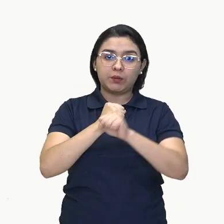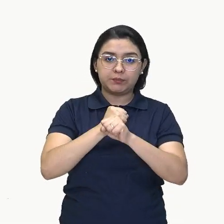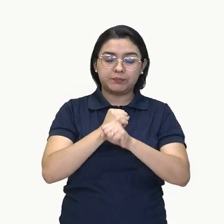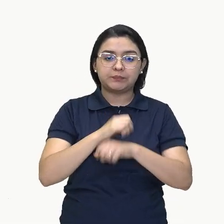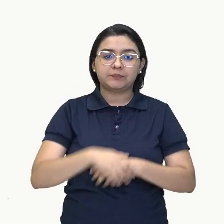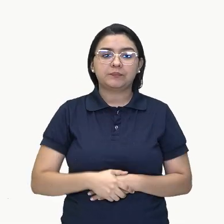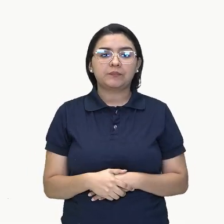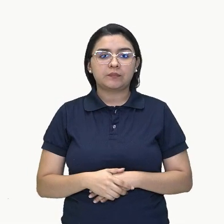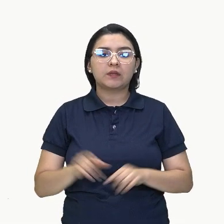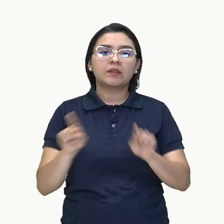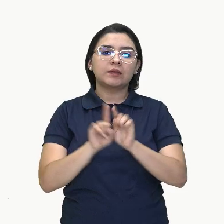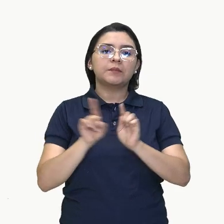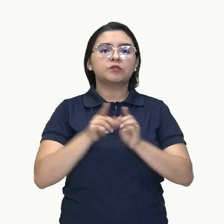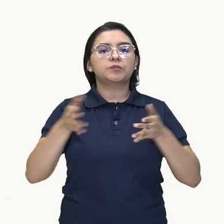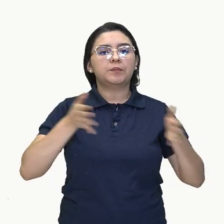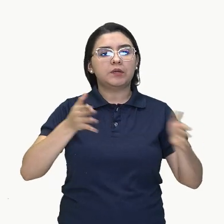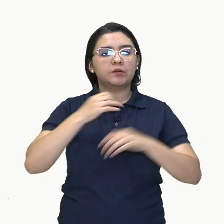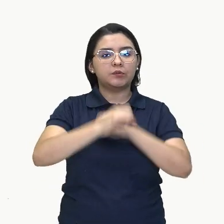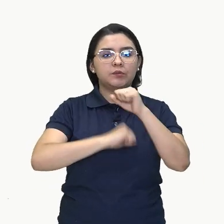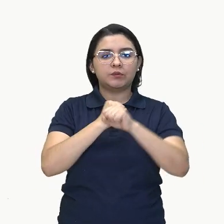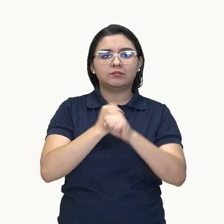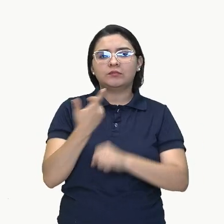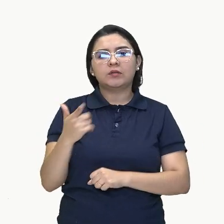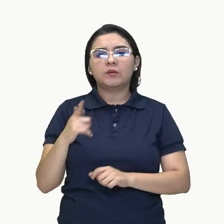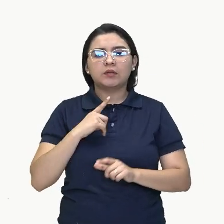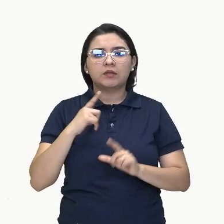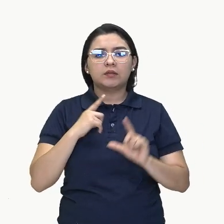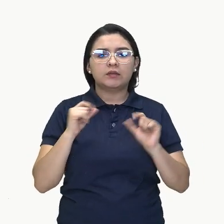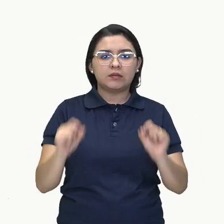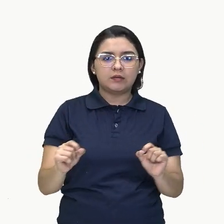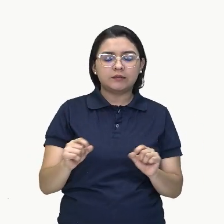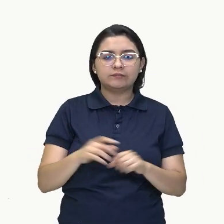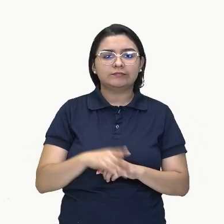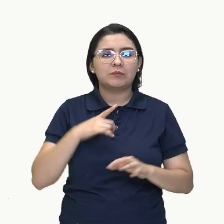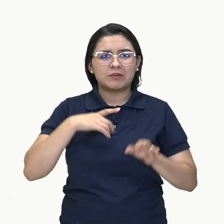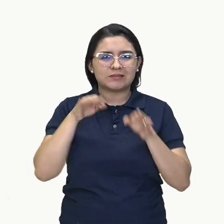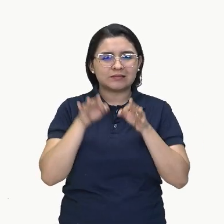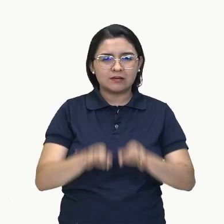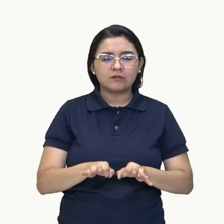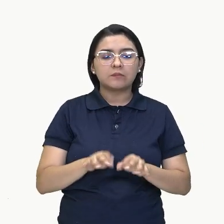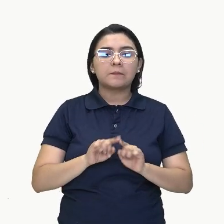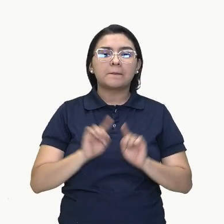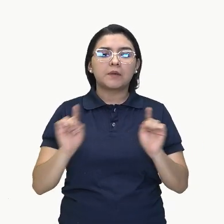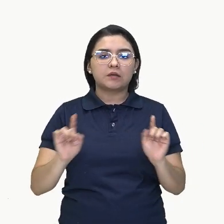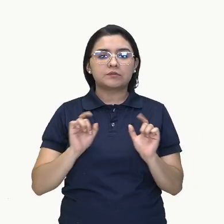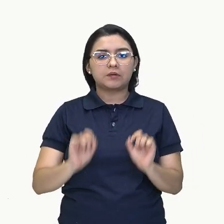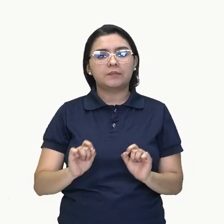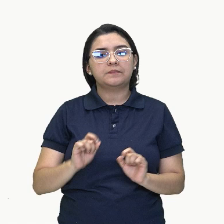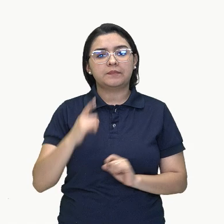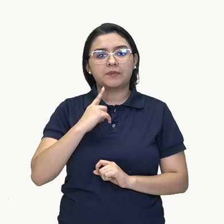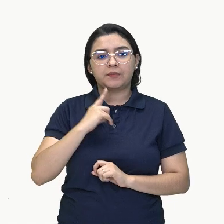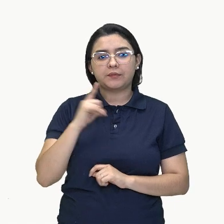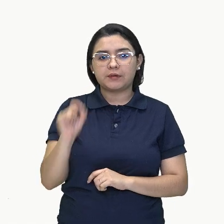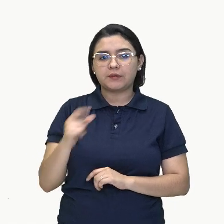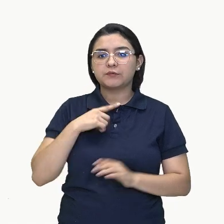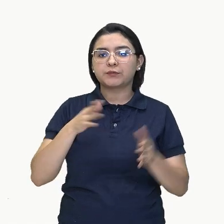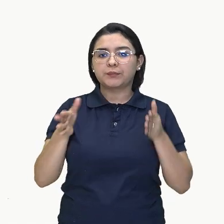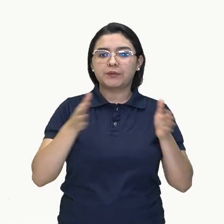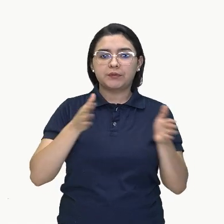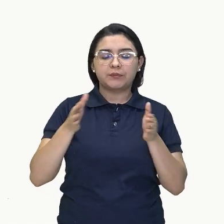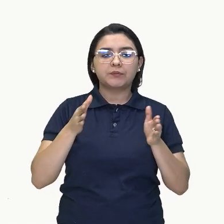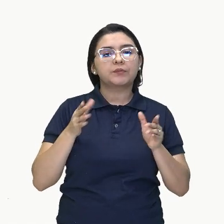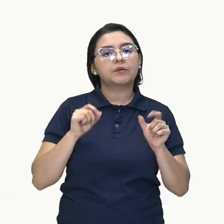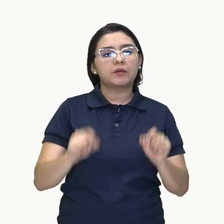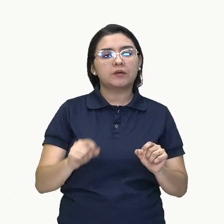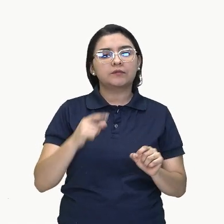As estações, não há uma estação seca claramente definida, mas a gente tem aí os períodos em que